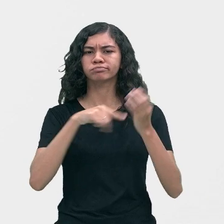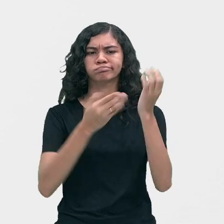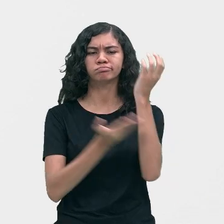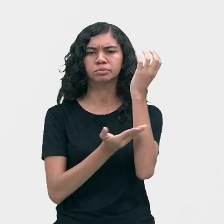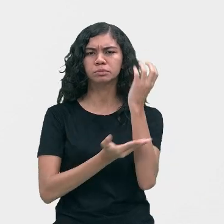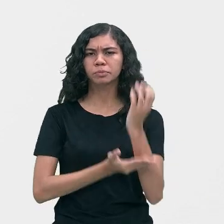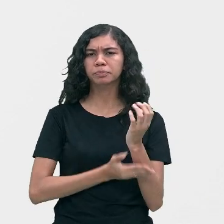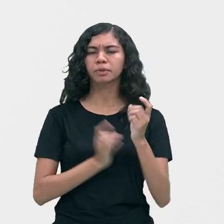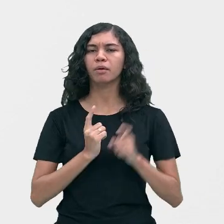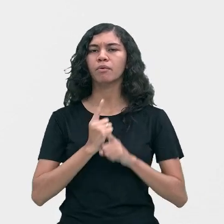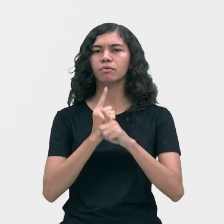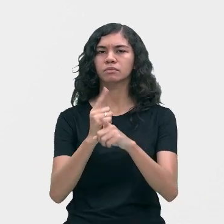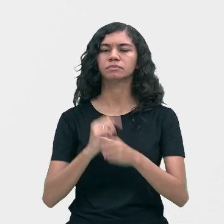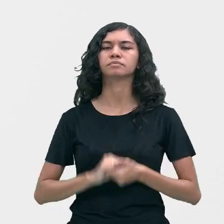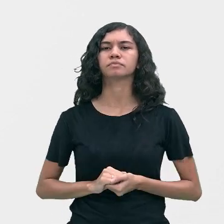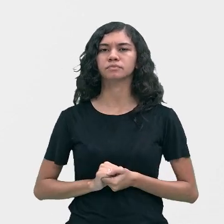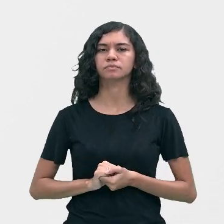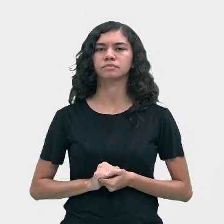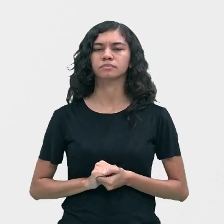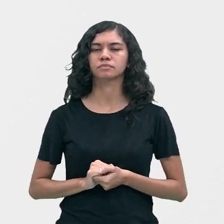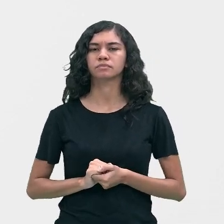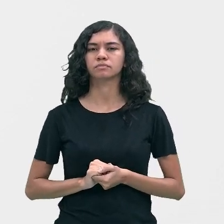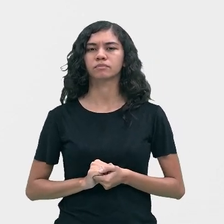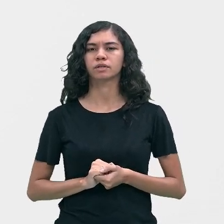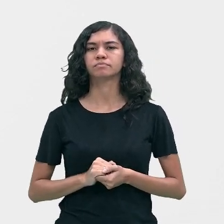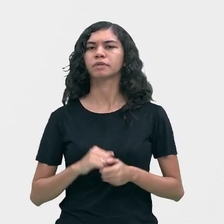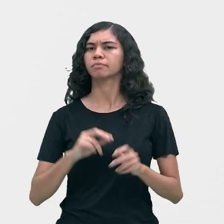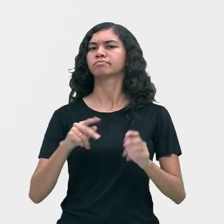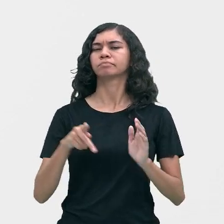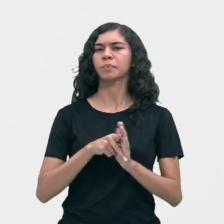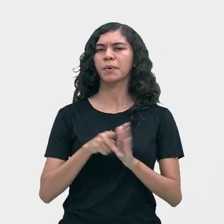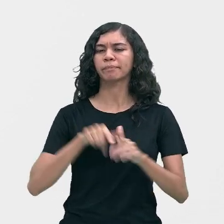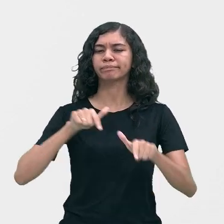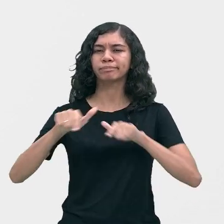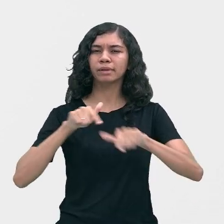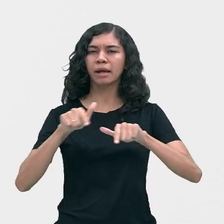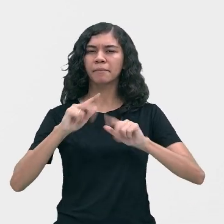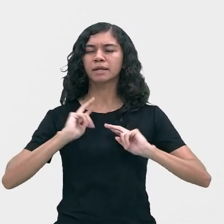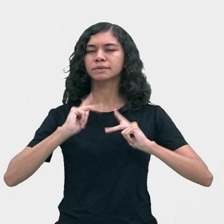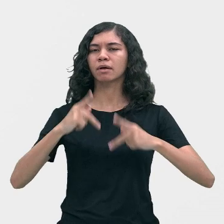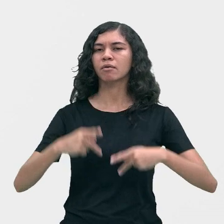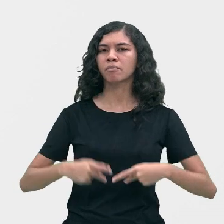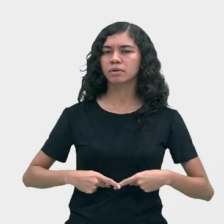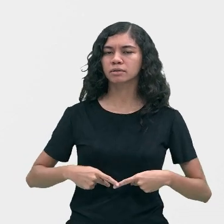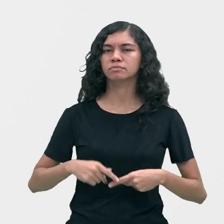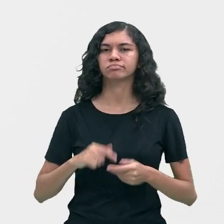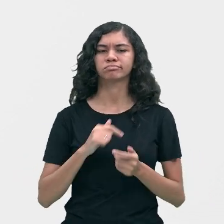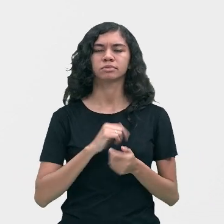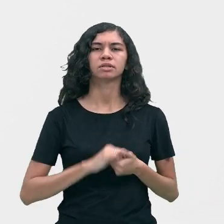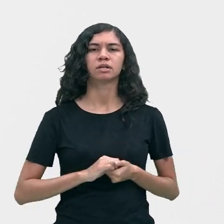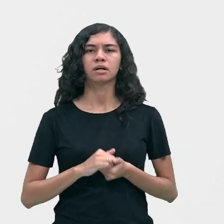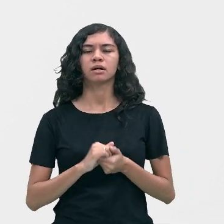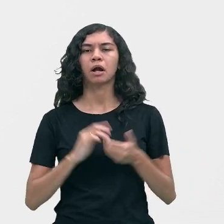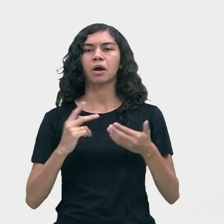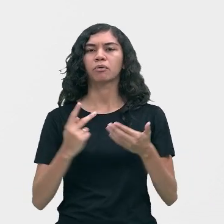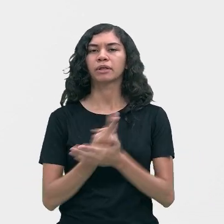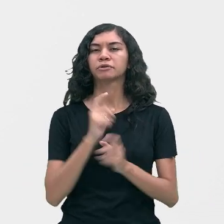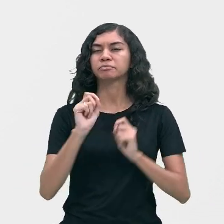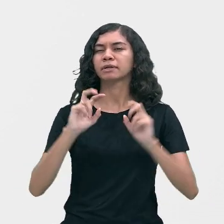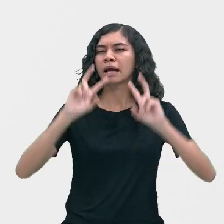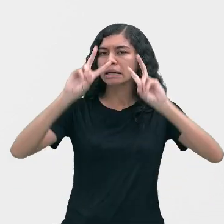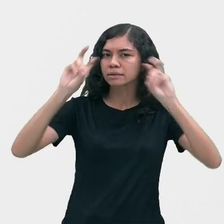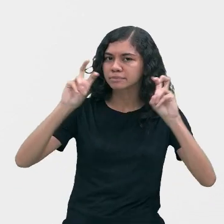gente encontra? Então, são as atividades humanas, que vêm, então, aí, entre aspas, limpando todo esse terreno através